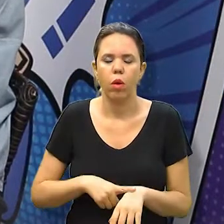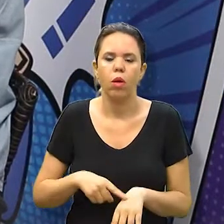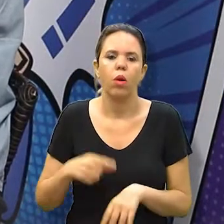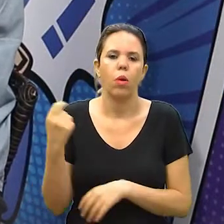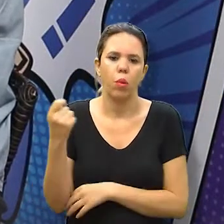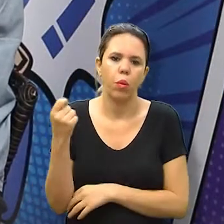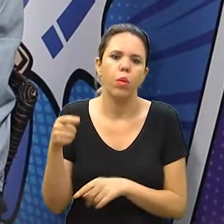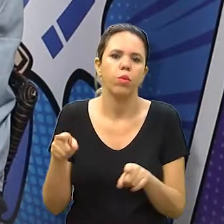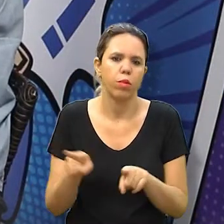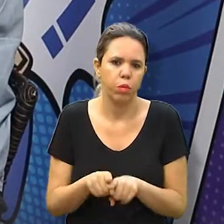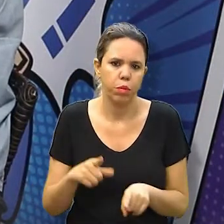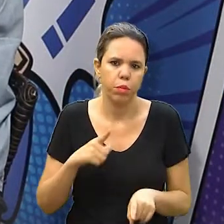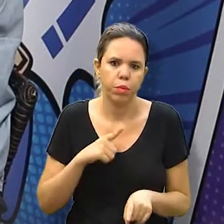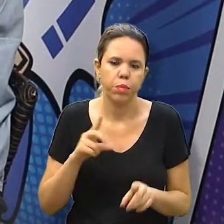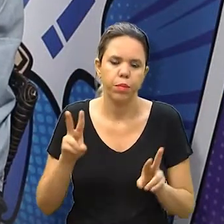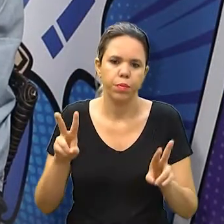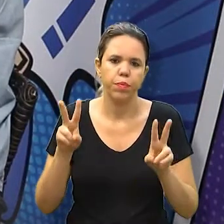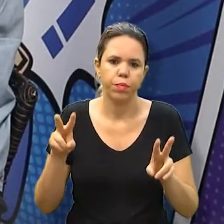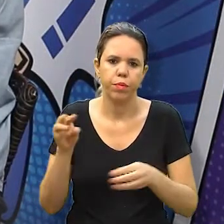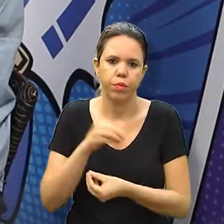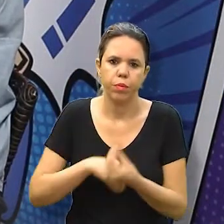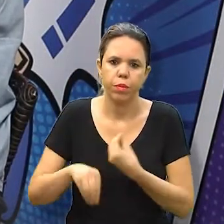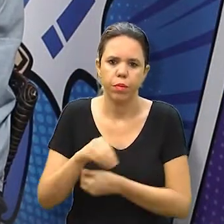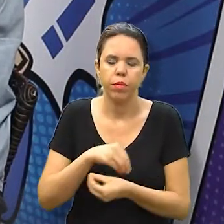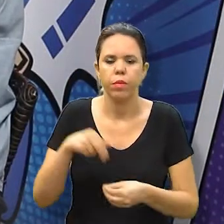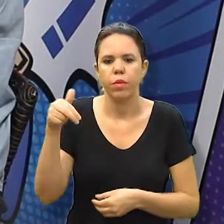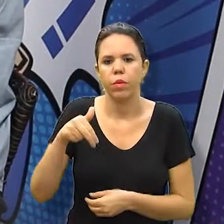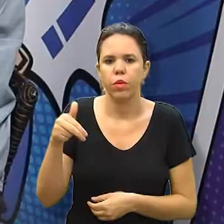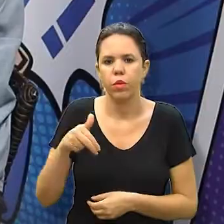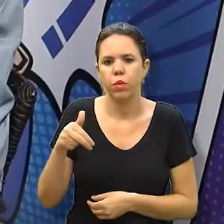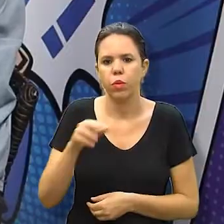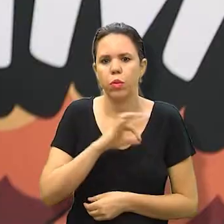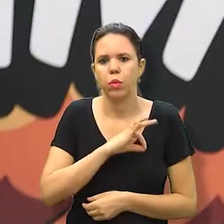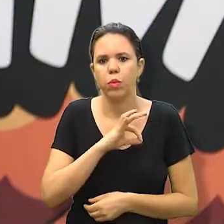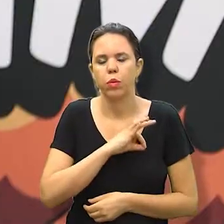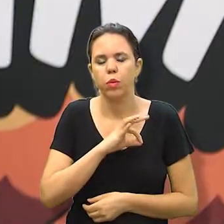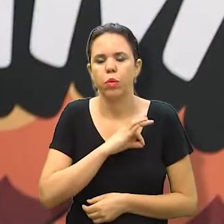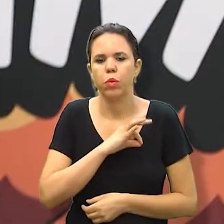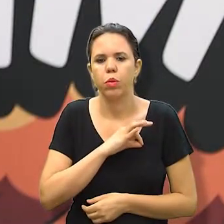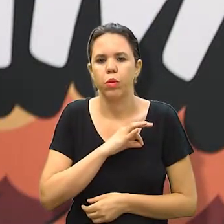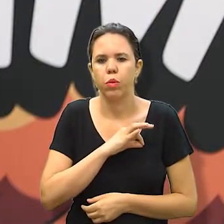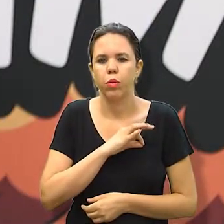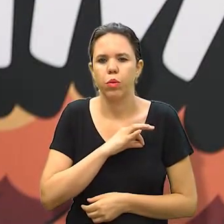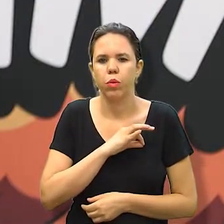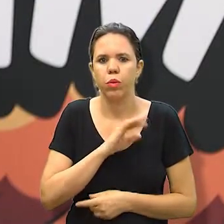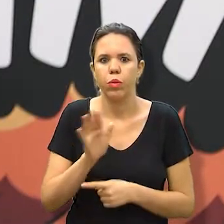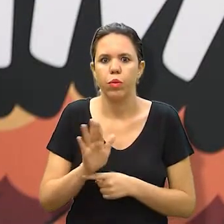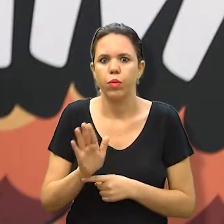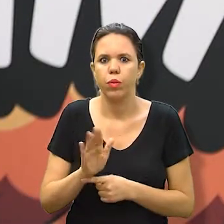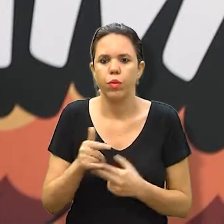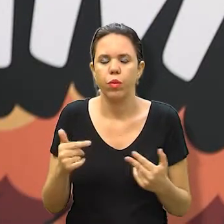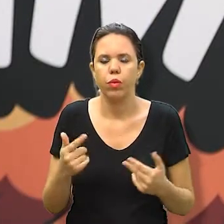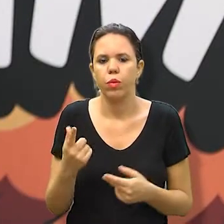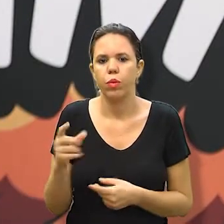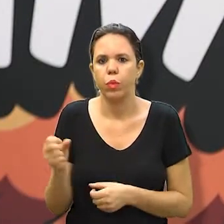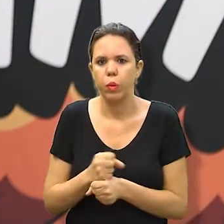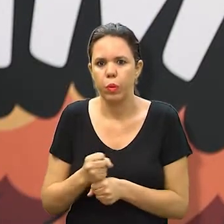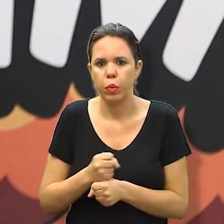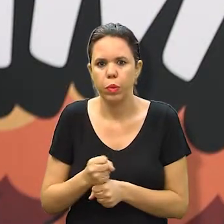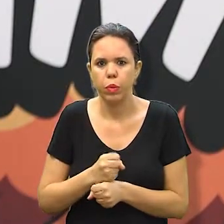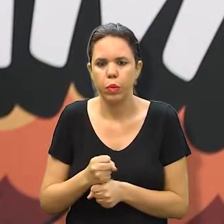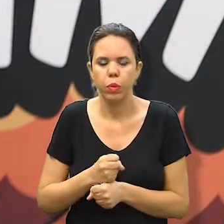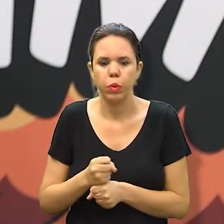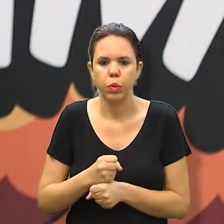Porto Alegre. Eu acho que ele tem um aspecto que mistura novela policial com ficção científica. 10